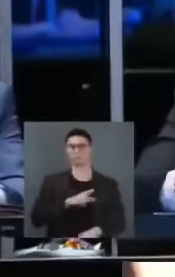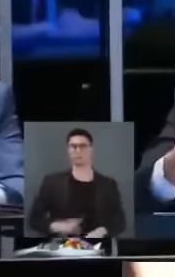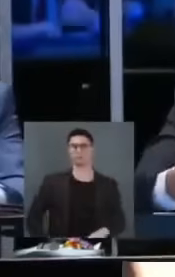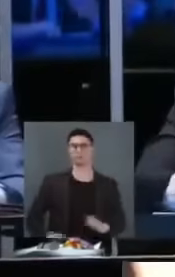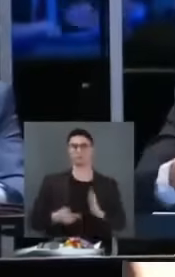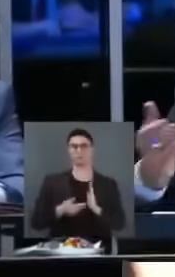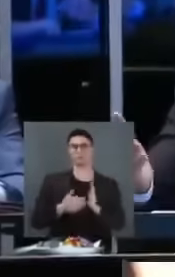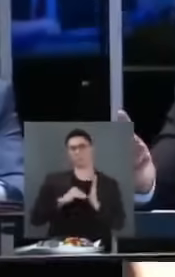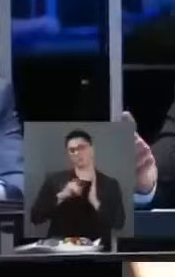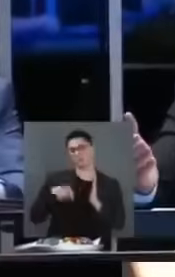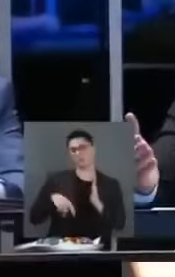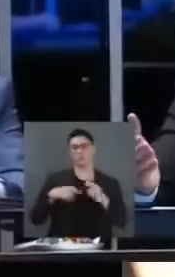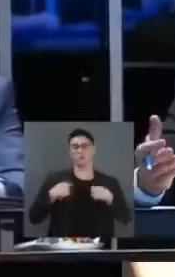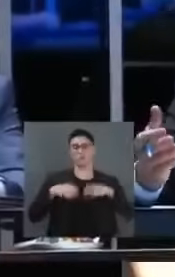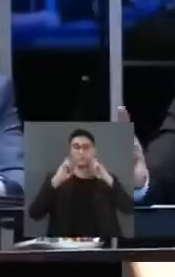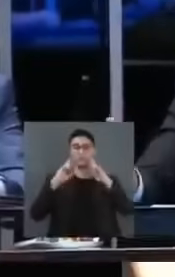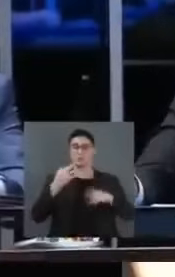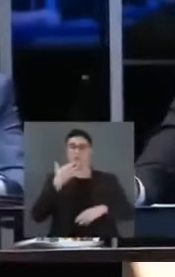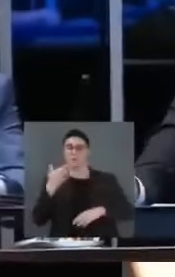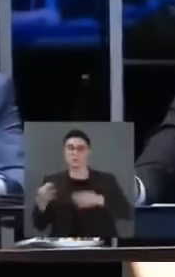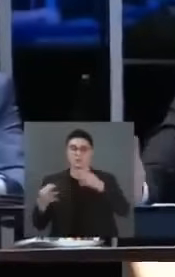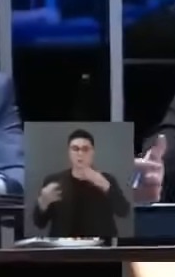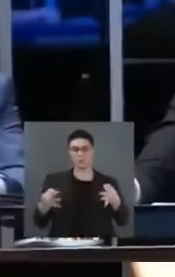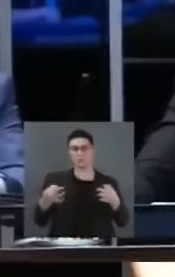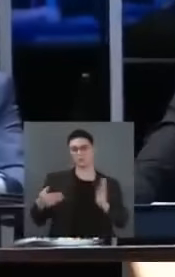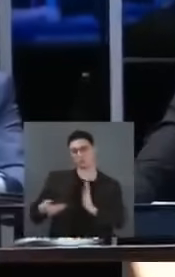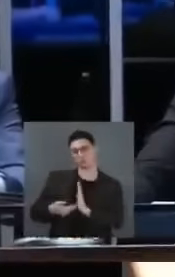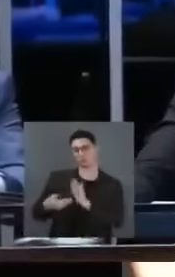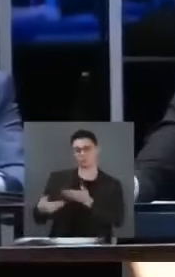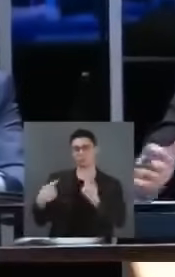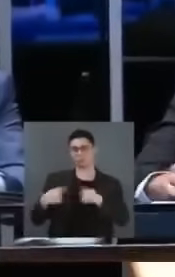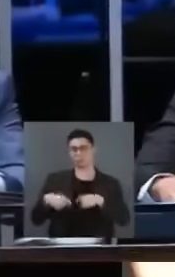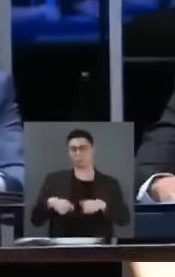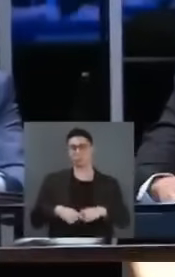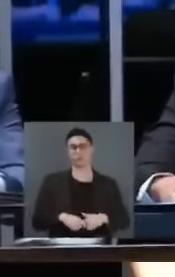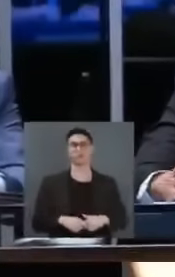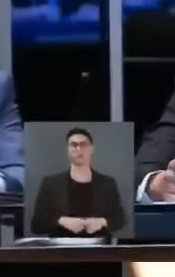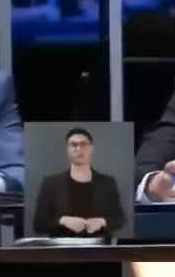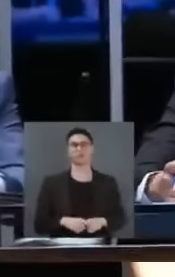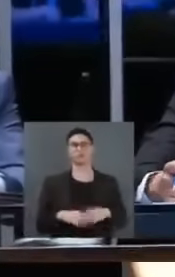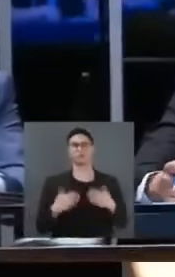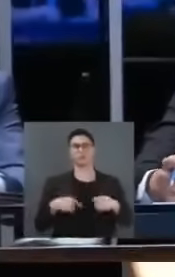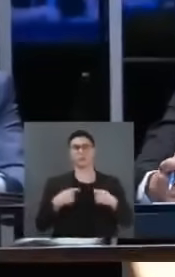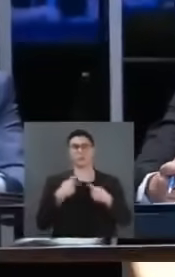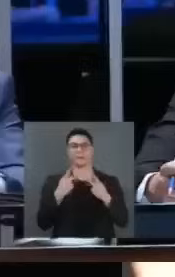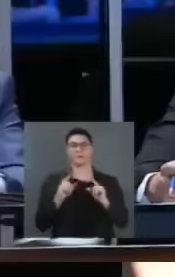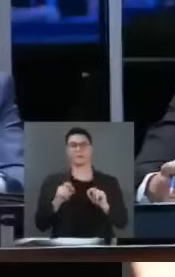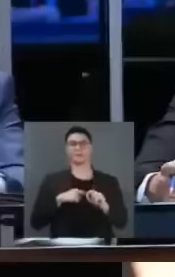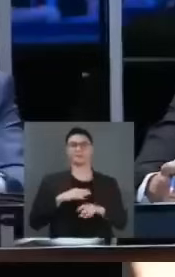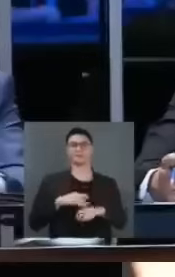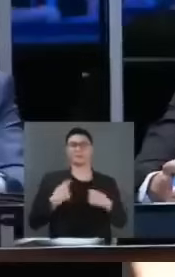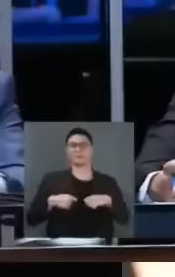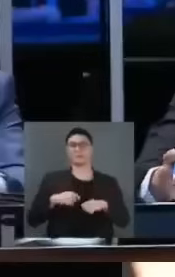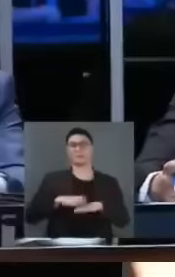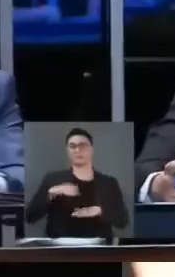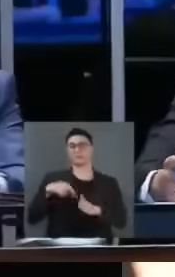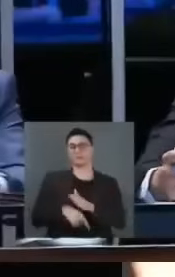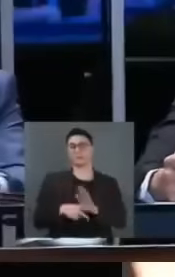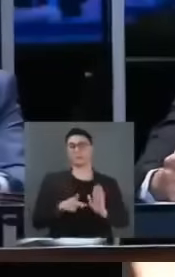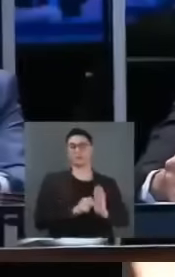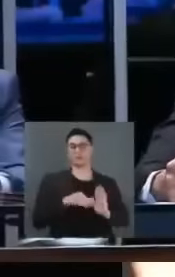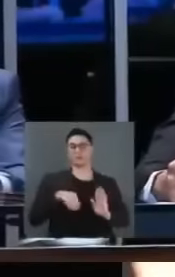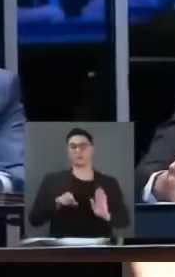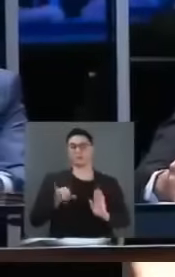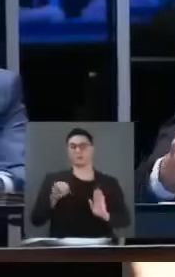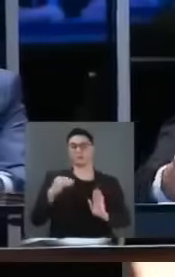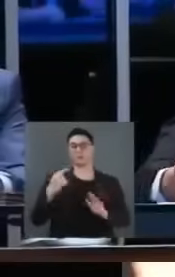Senado, de respeito às posições legislativas da nossa casa irmã, a Câmara dos Deputados. E dizia que eu devia me aprofundar no mérito e no conteúdo para